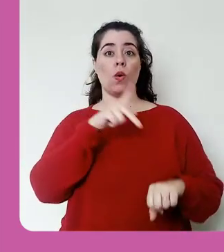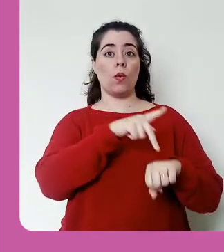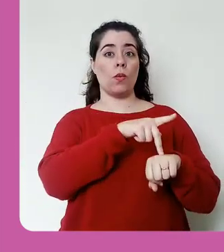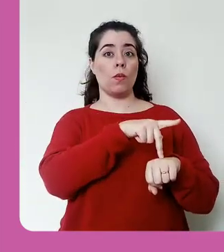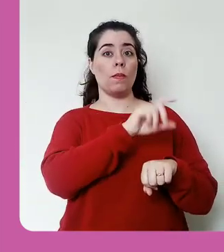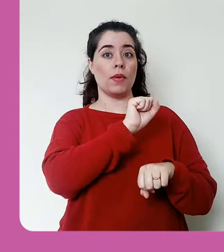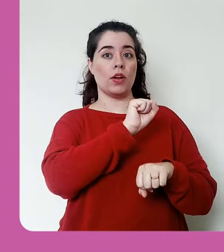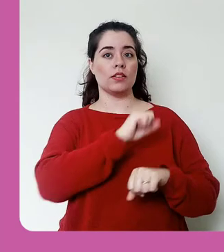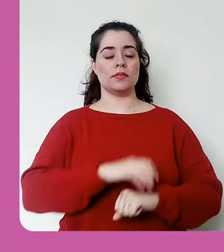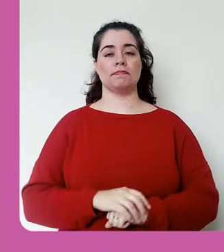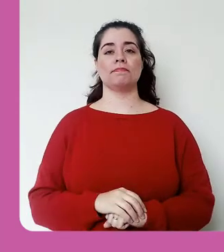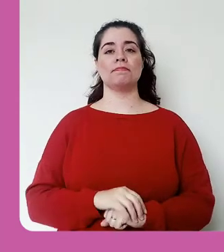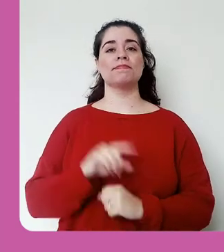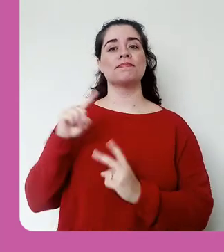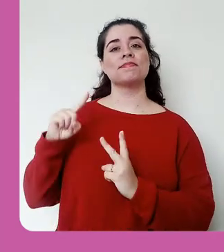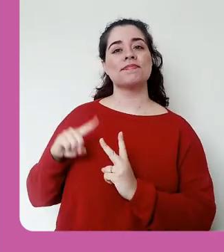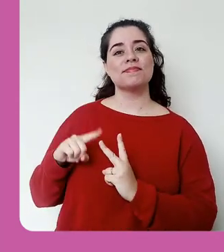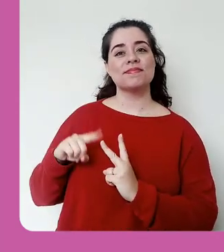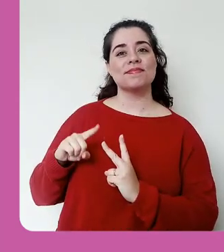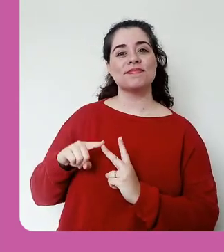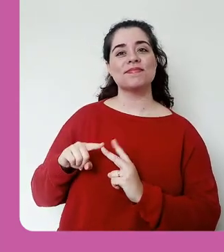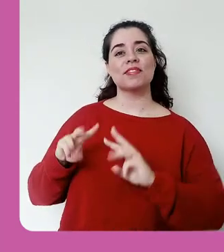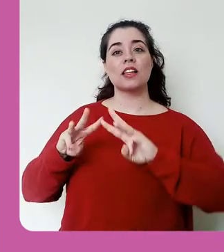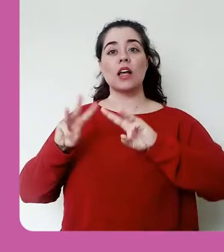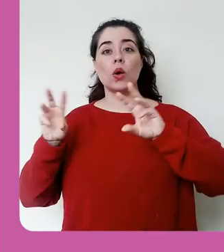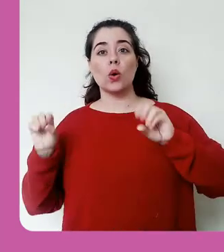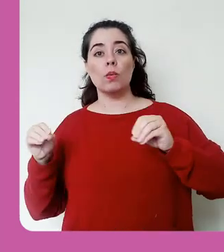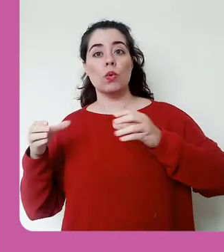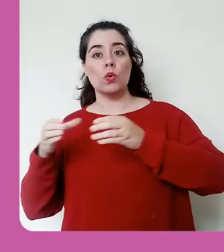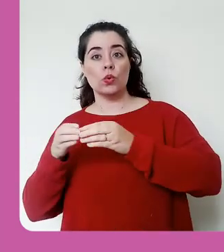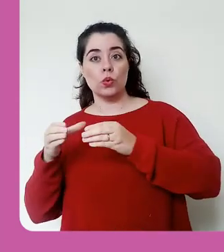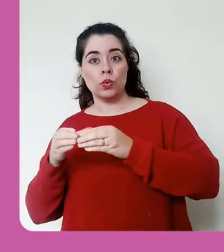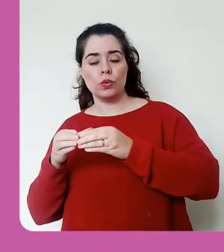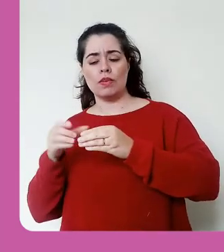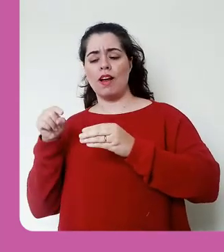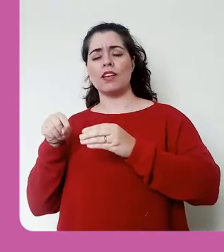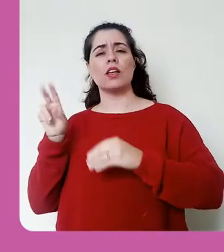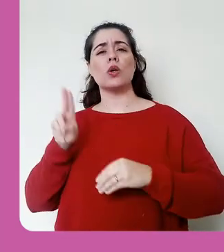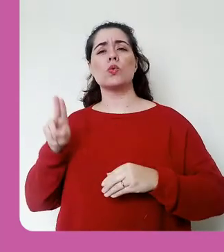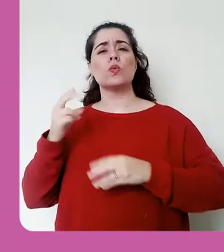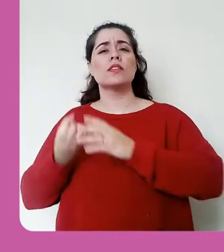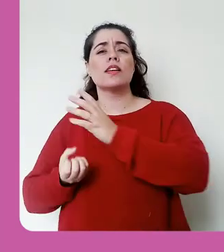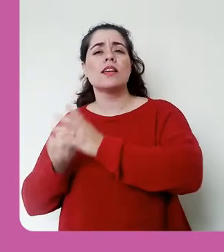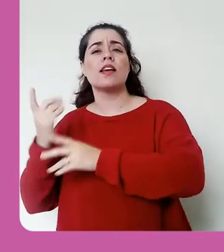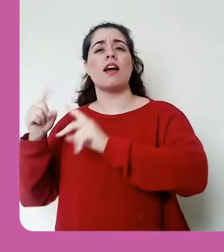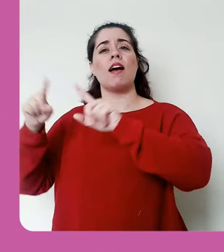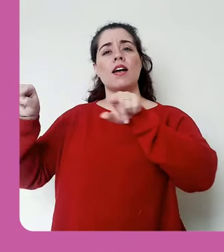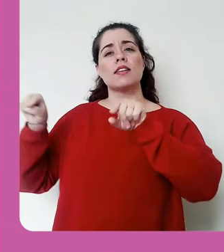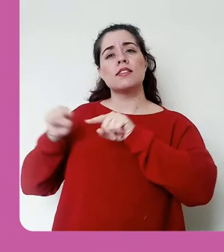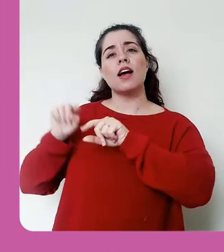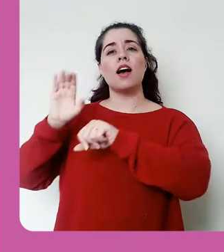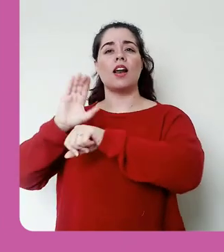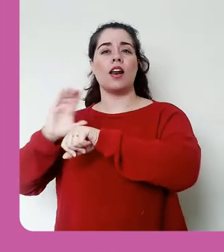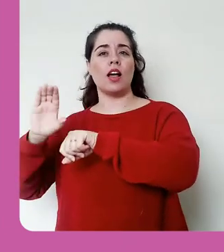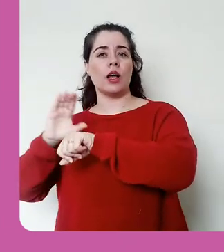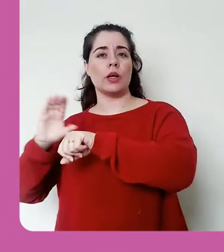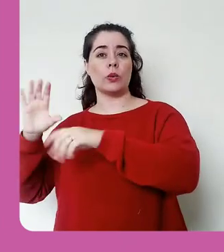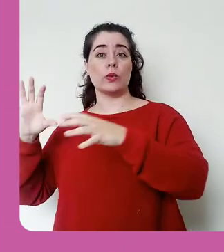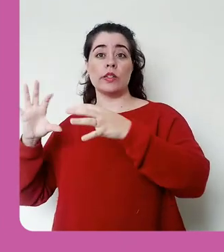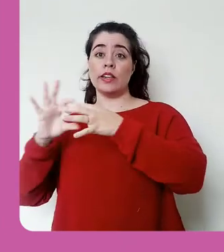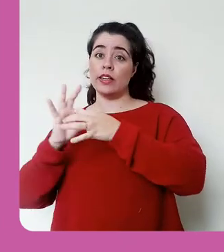pós-graduação. E temos também o Moodle Grupos, utilizado para criarmos salas,